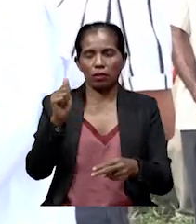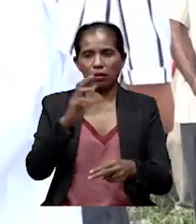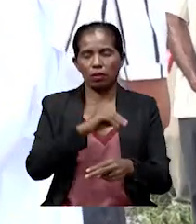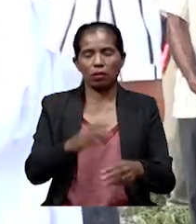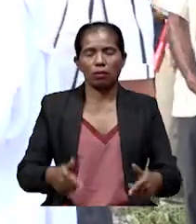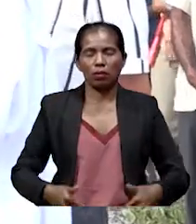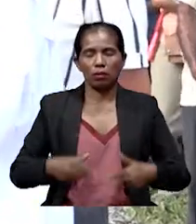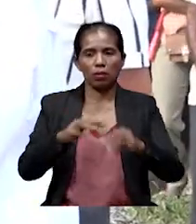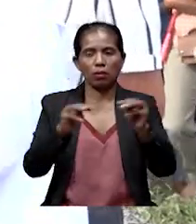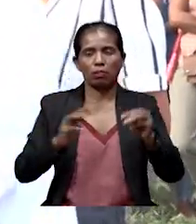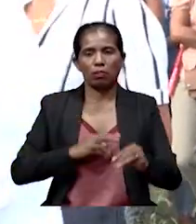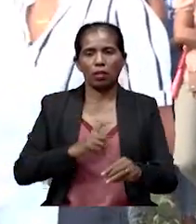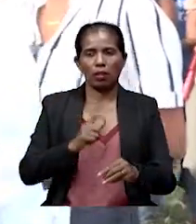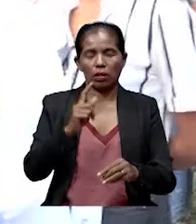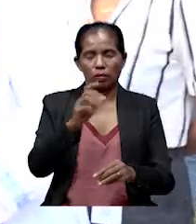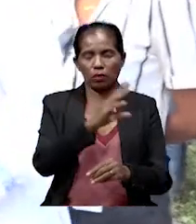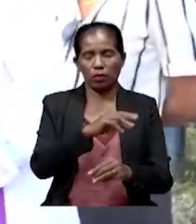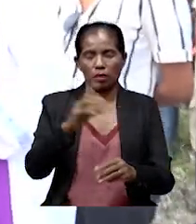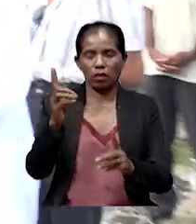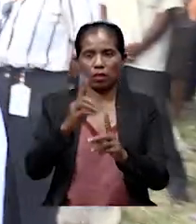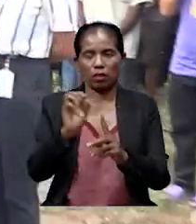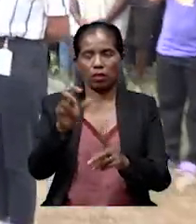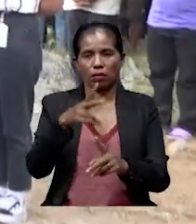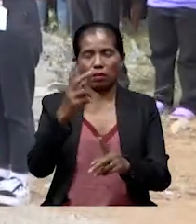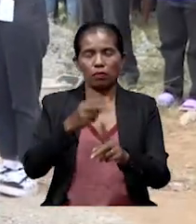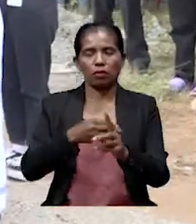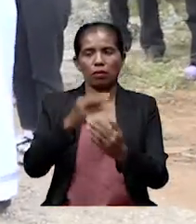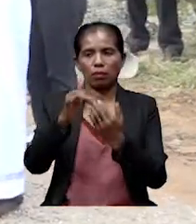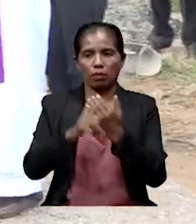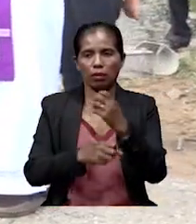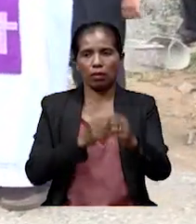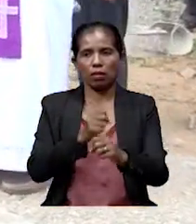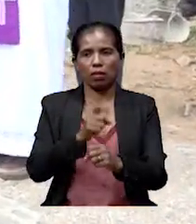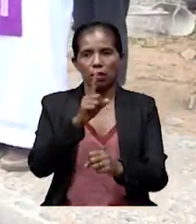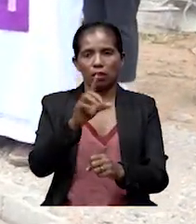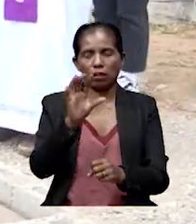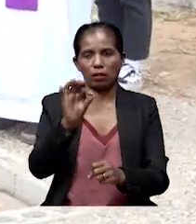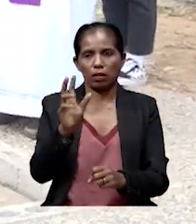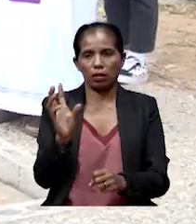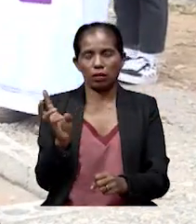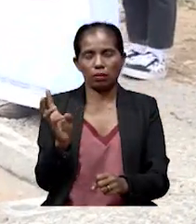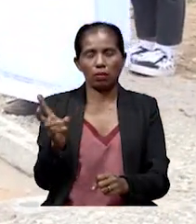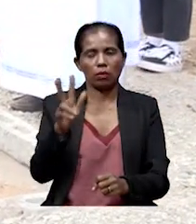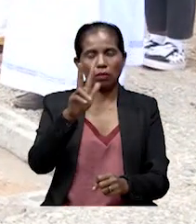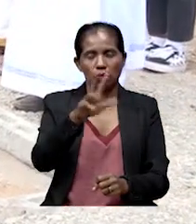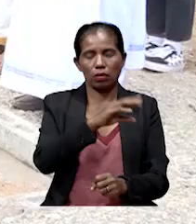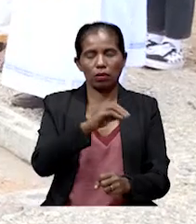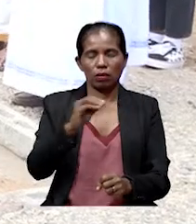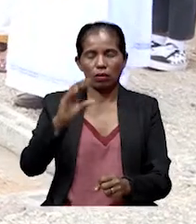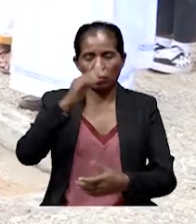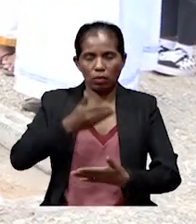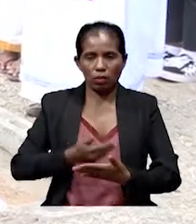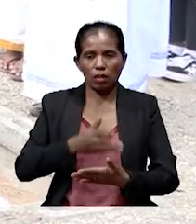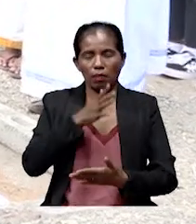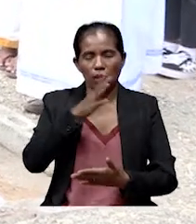munisipiu Manatutu iha loran sanusintolo fulan mayu tinering ida tusia hitunusing rua uan husi aman mabosa no